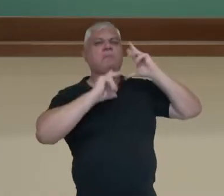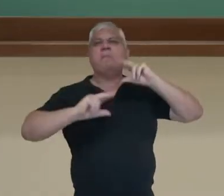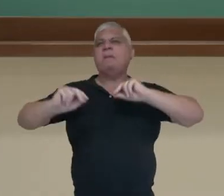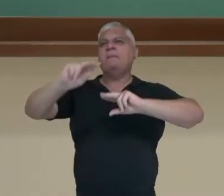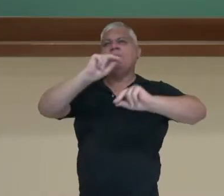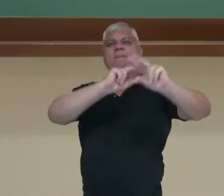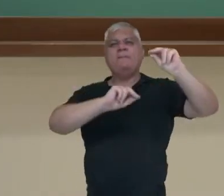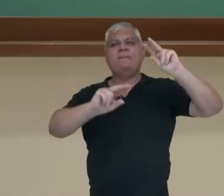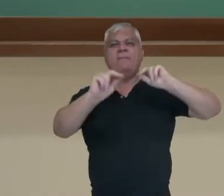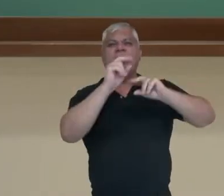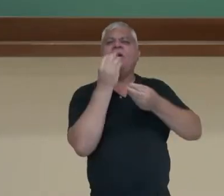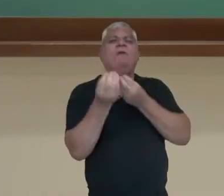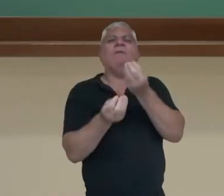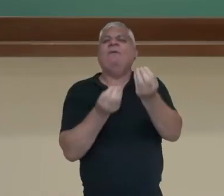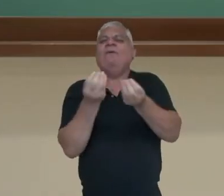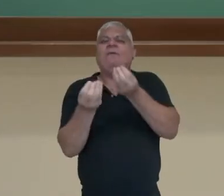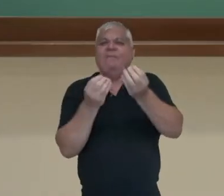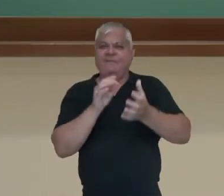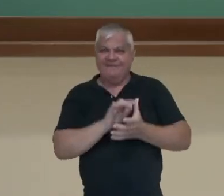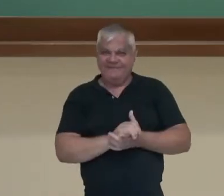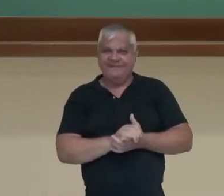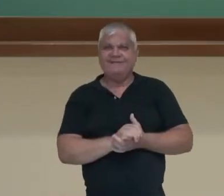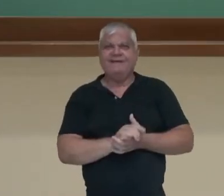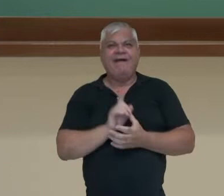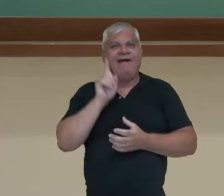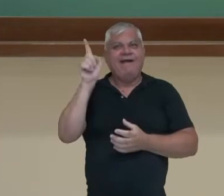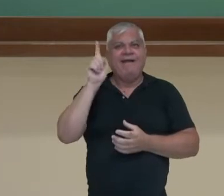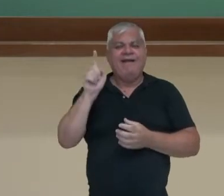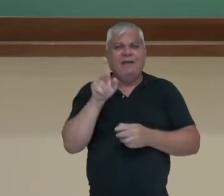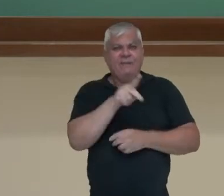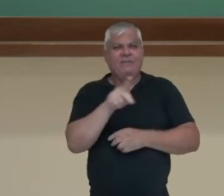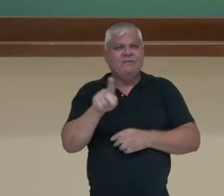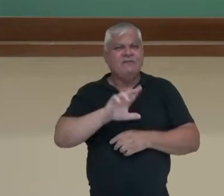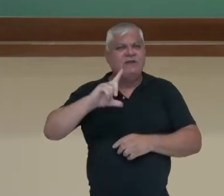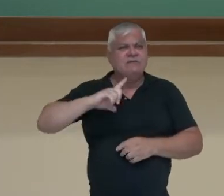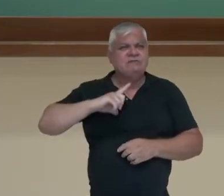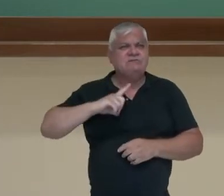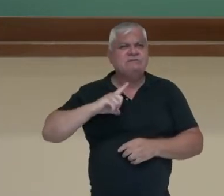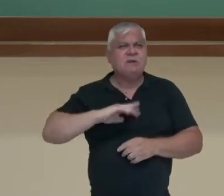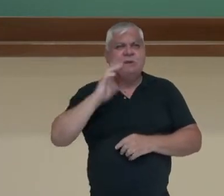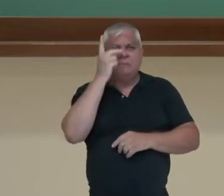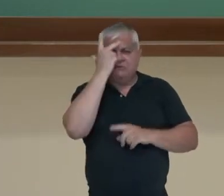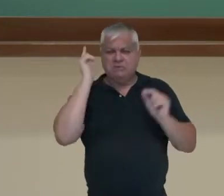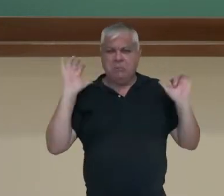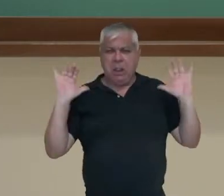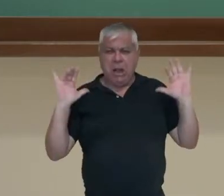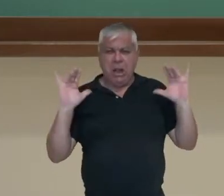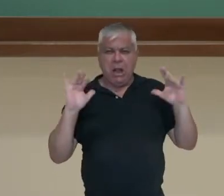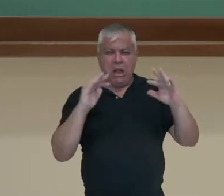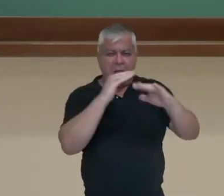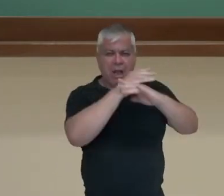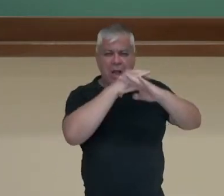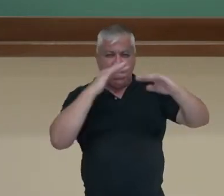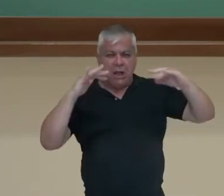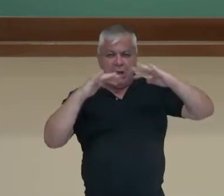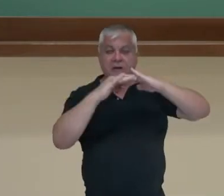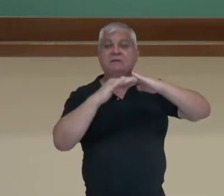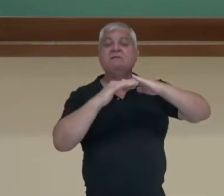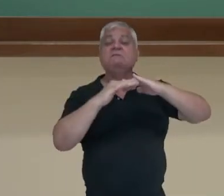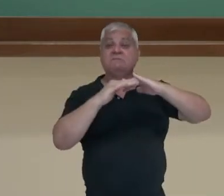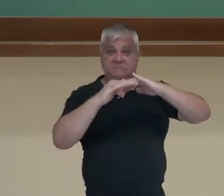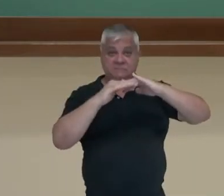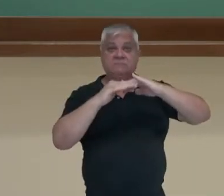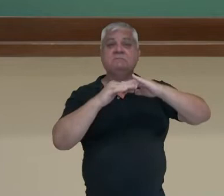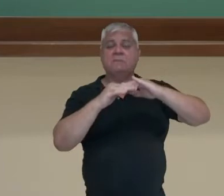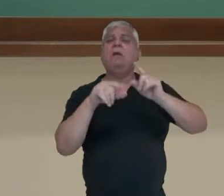Então a gente vê como que funcionava aí a professora, mas tem um mundaréu de gente aí, sim, né? E por